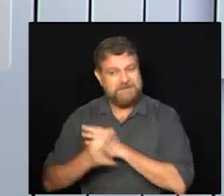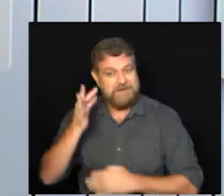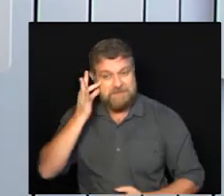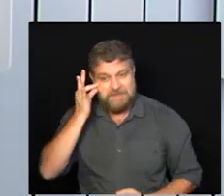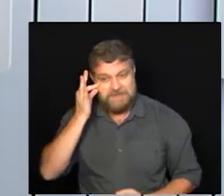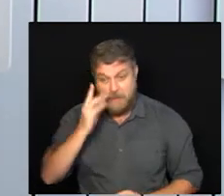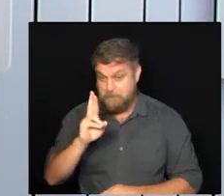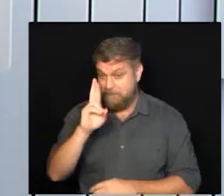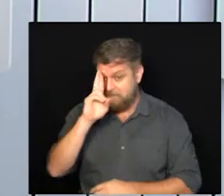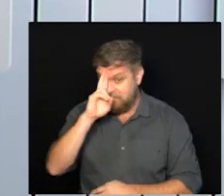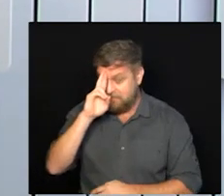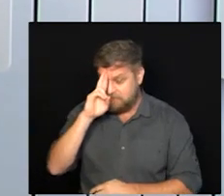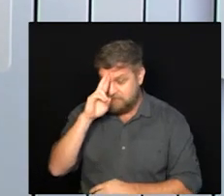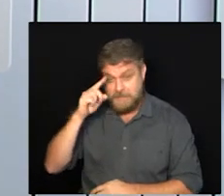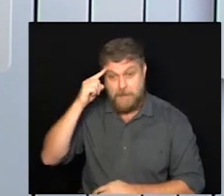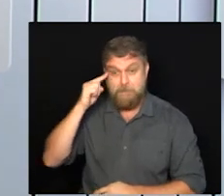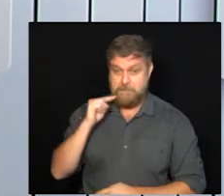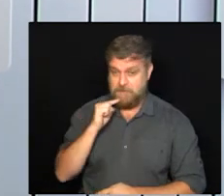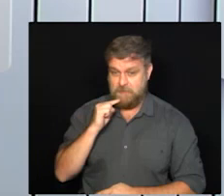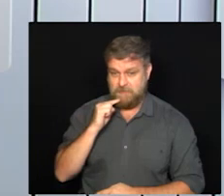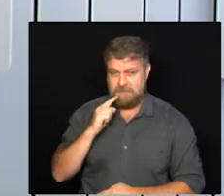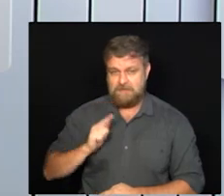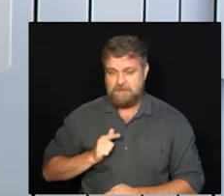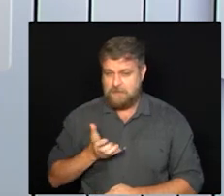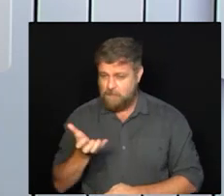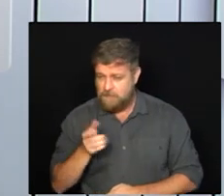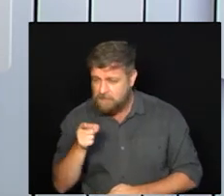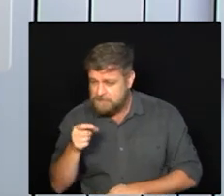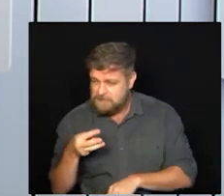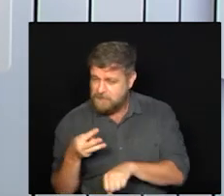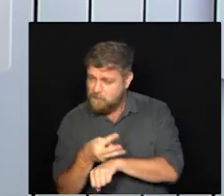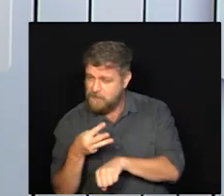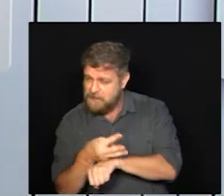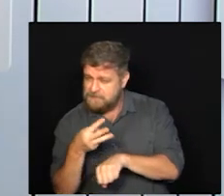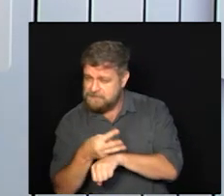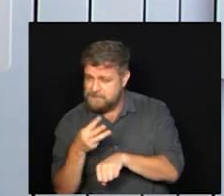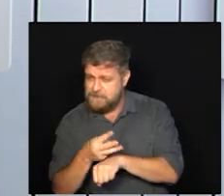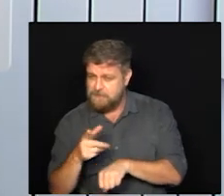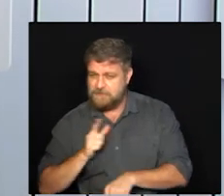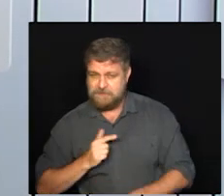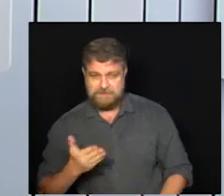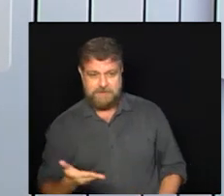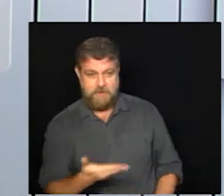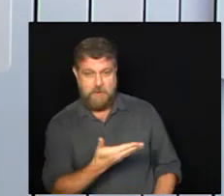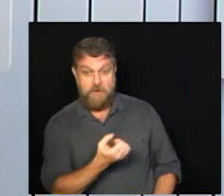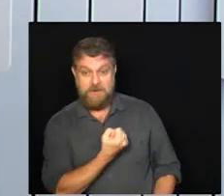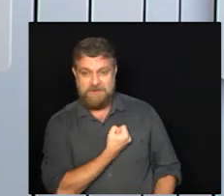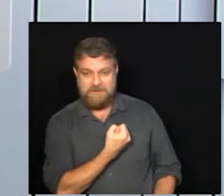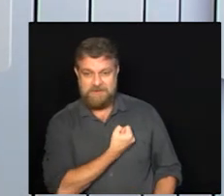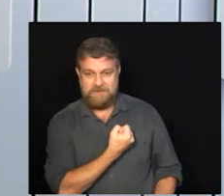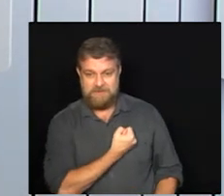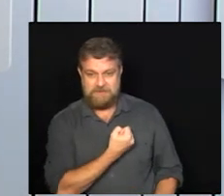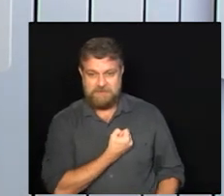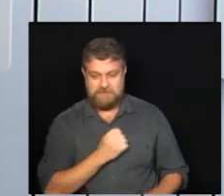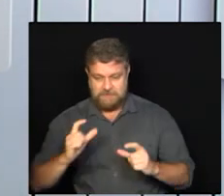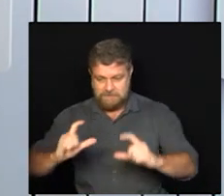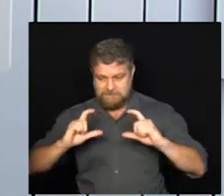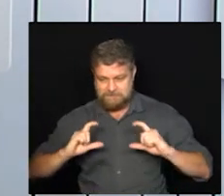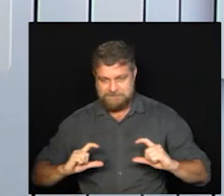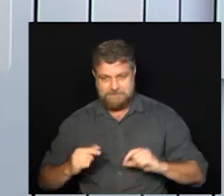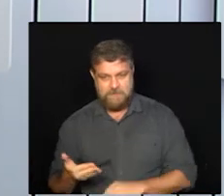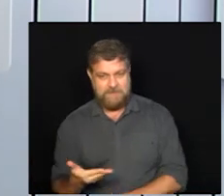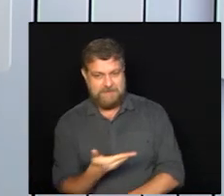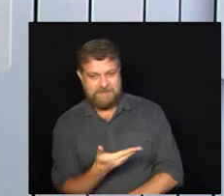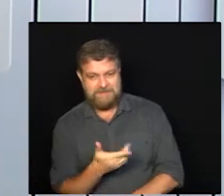vivo, 12:30. E eu quero a sua participação através do número do nosso WhatsApp, que já está aqui embaixo da sua